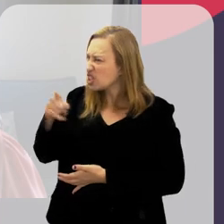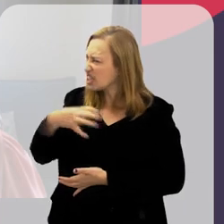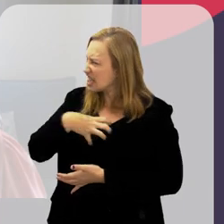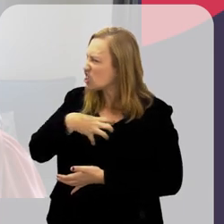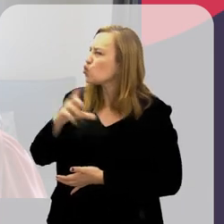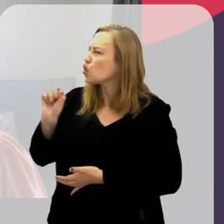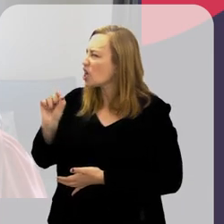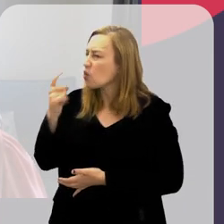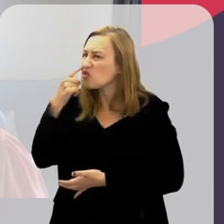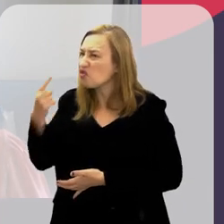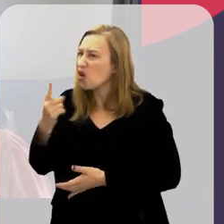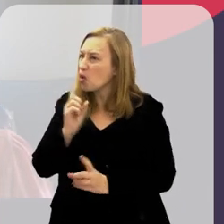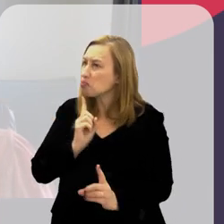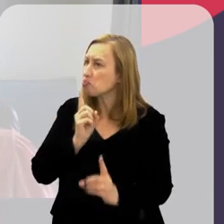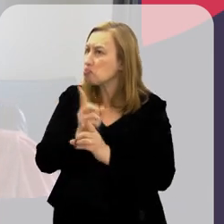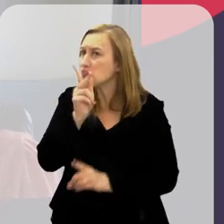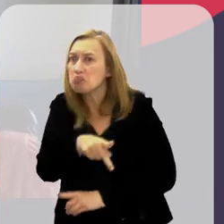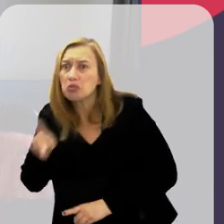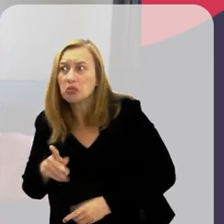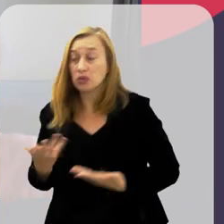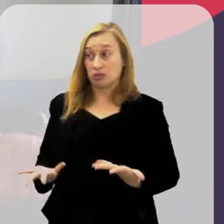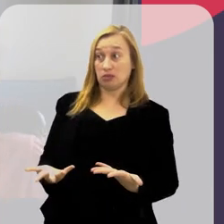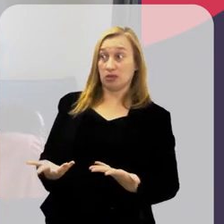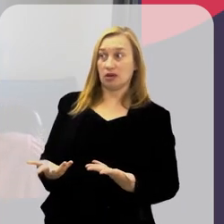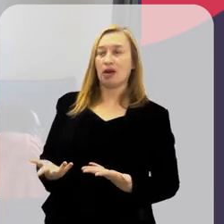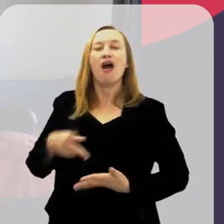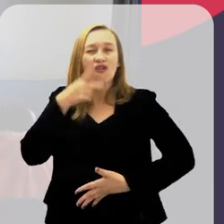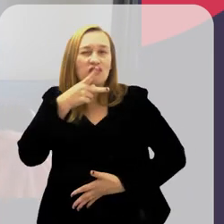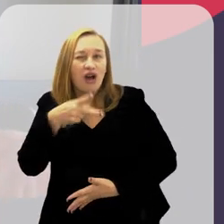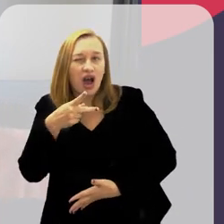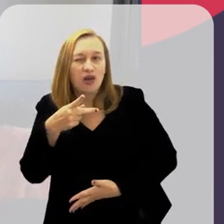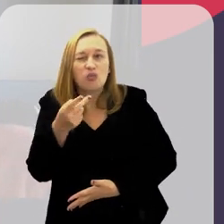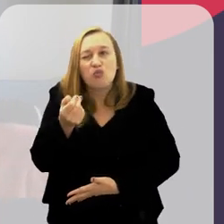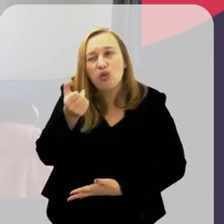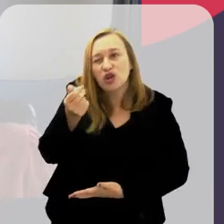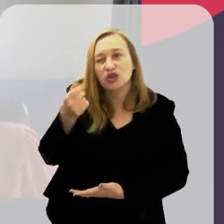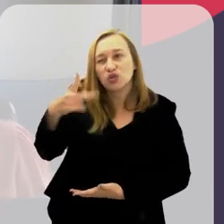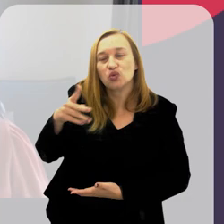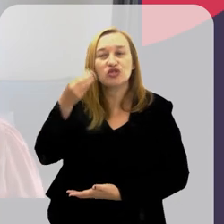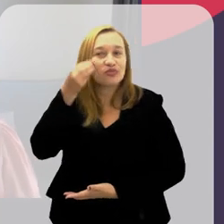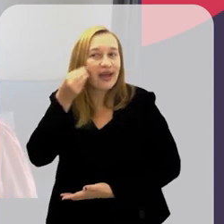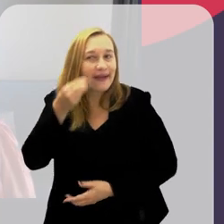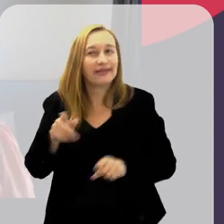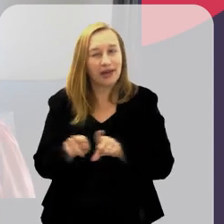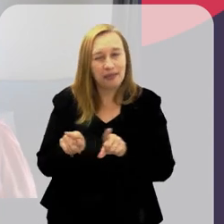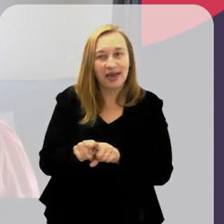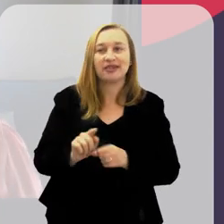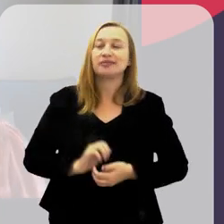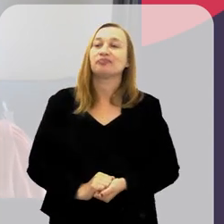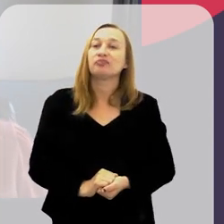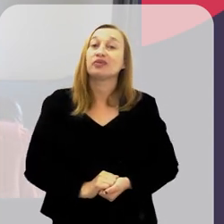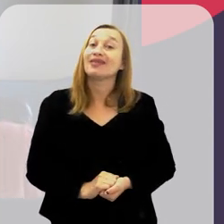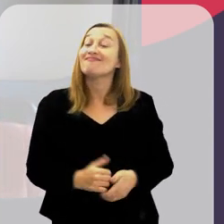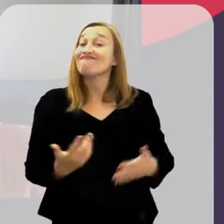de matemática? Deve ter umas respostas maravilhosas, né? Conta um pouquinho da tua experiência sobre isso.